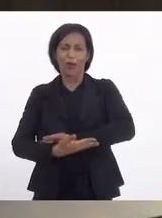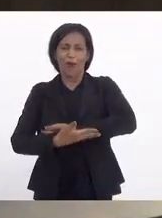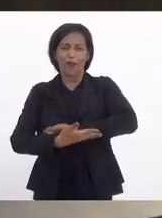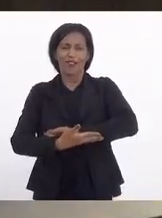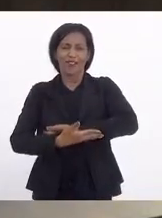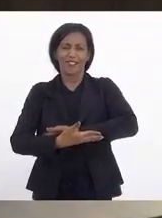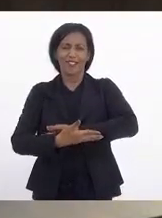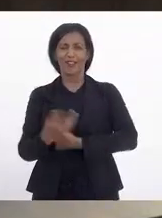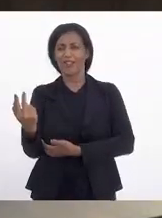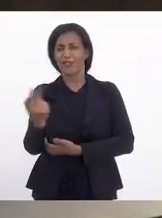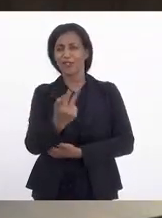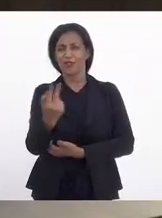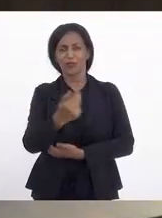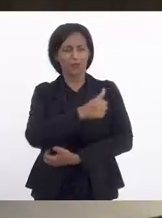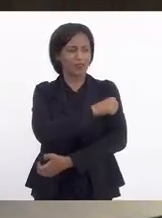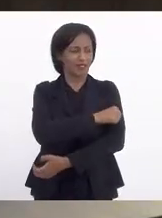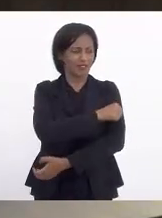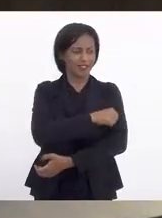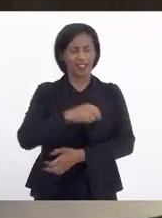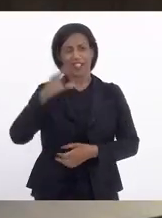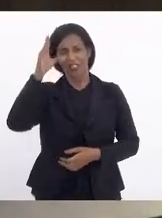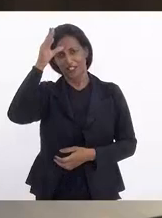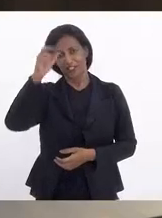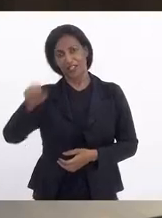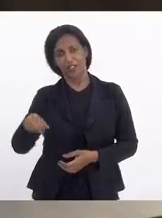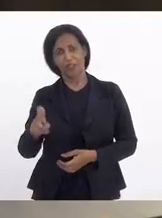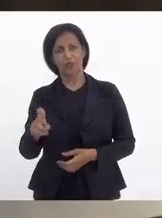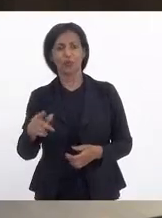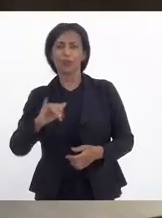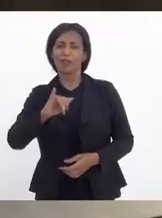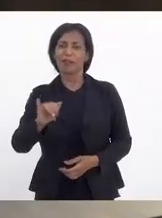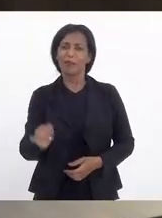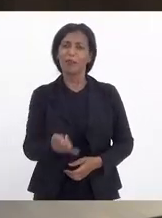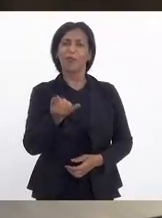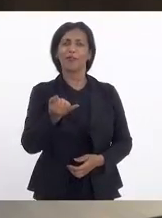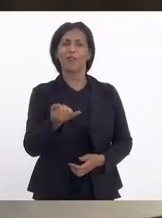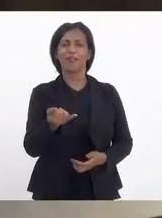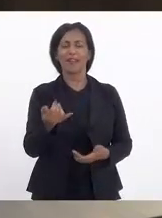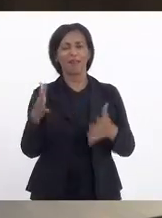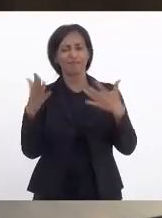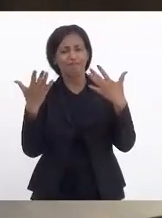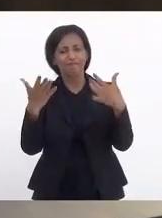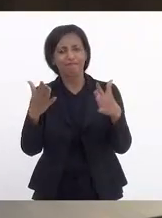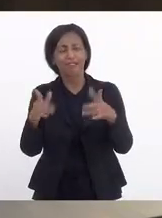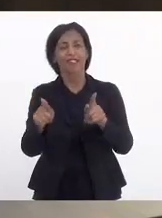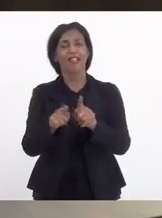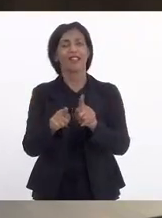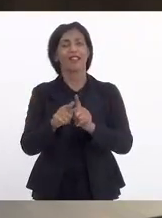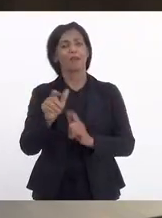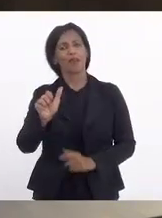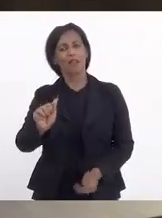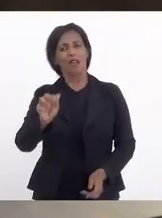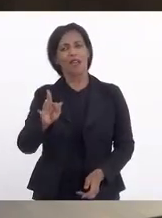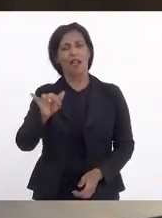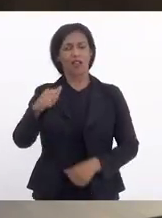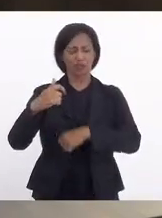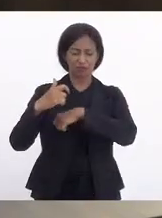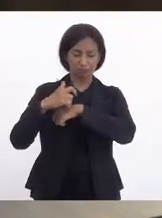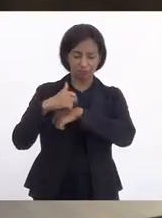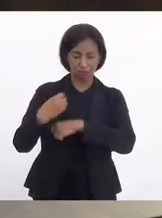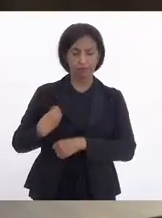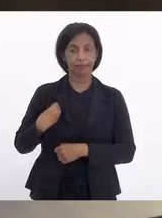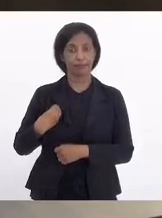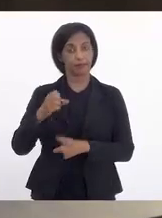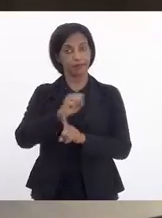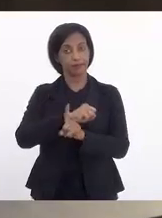às duas que tá enfermeiro Deputado tia Ju eu queria aproveitar e longe ao projeto Deputado Átila esse momento